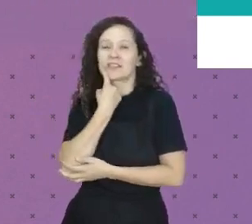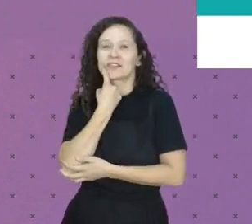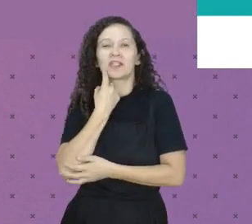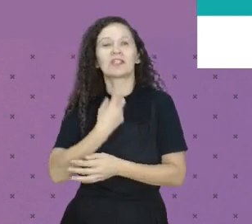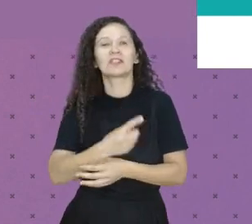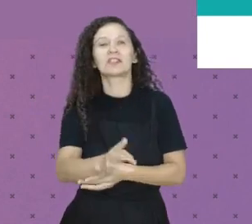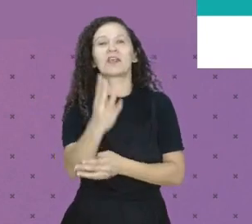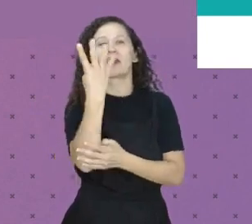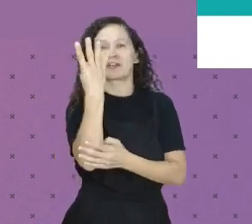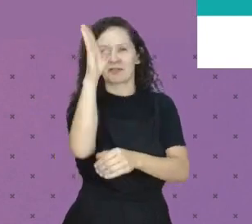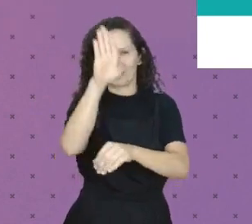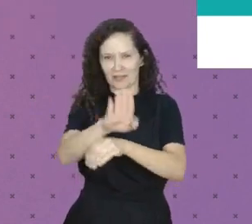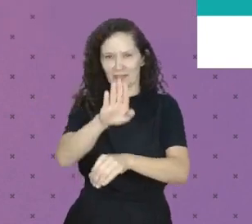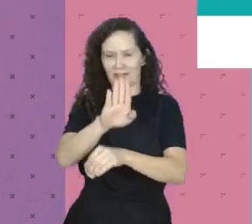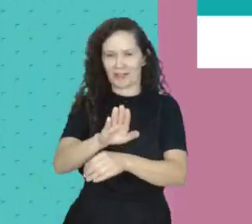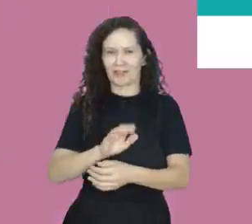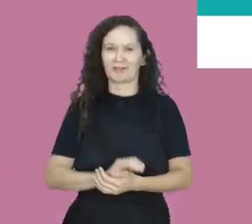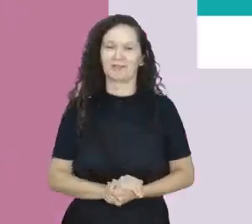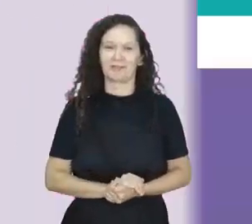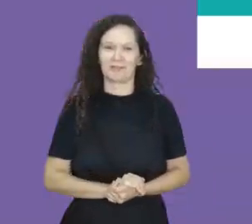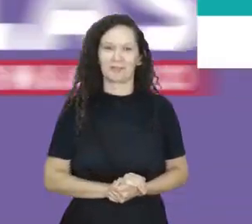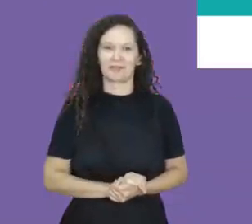sexta-feira, às 4h.